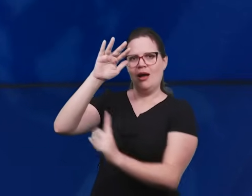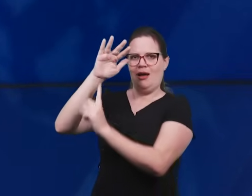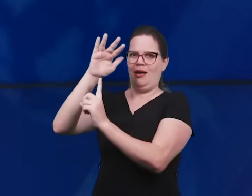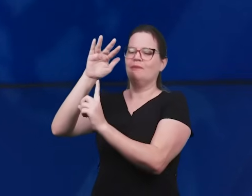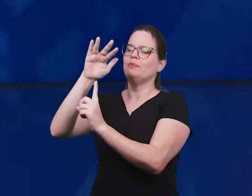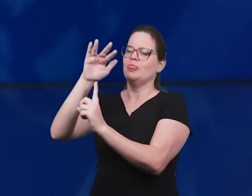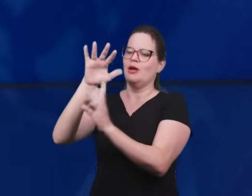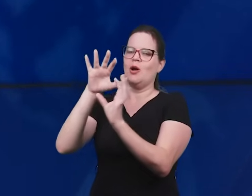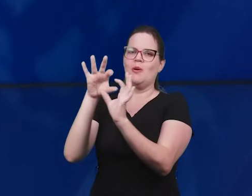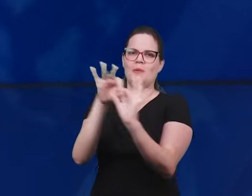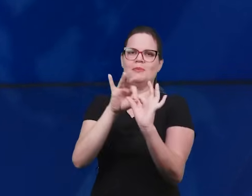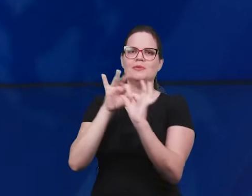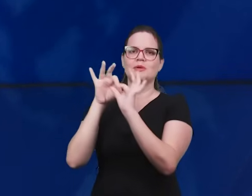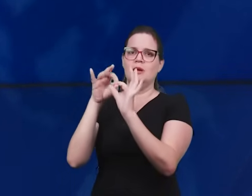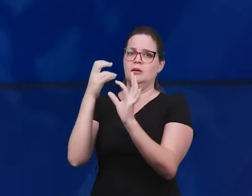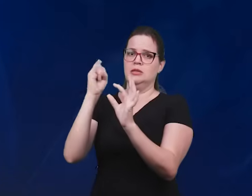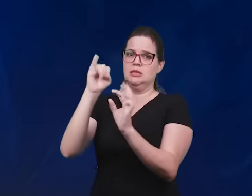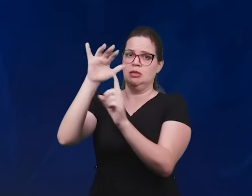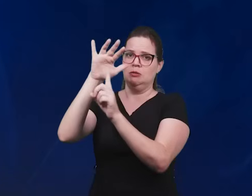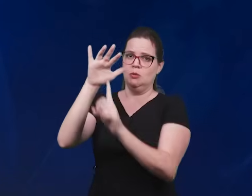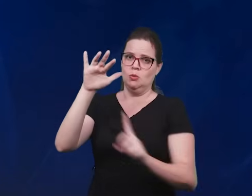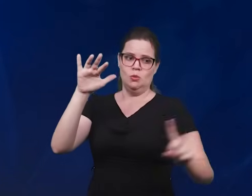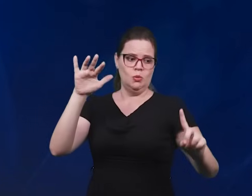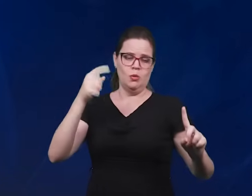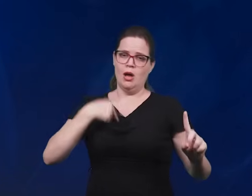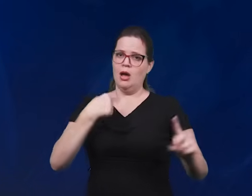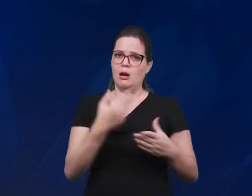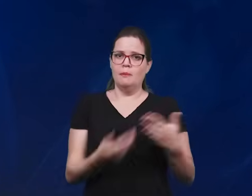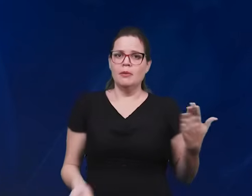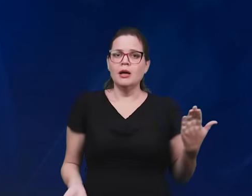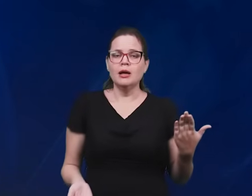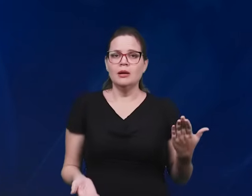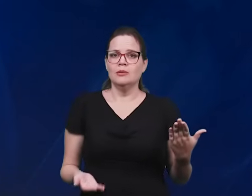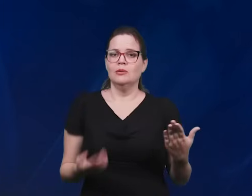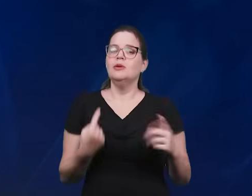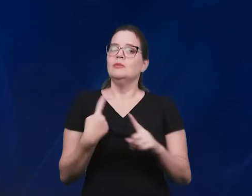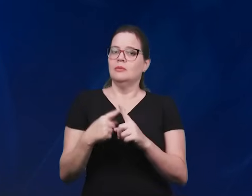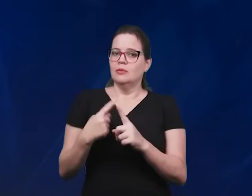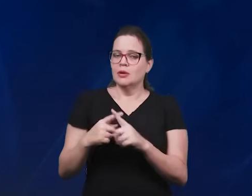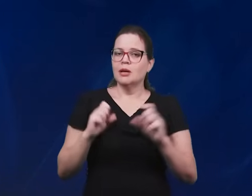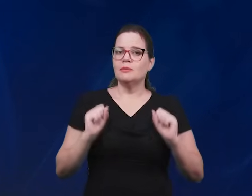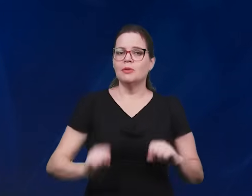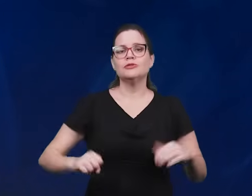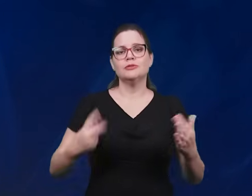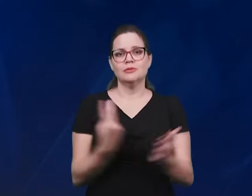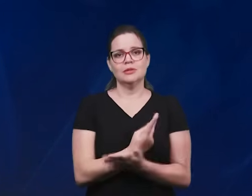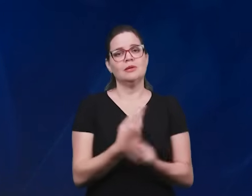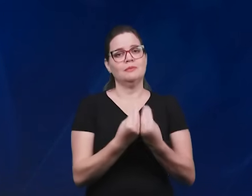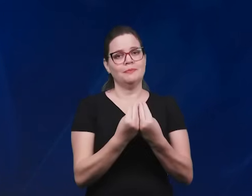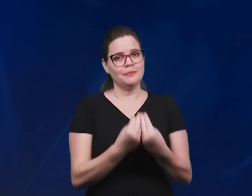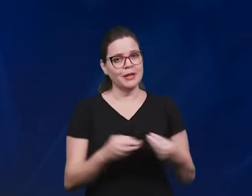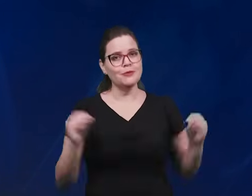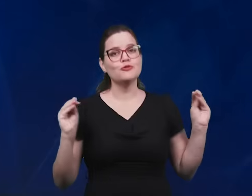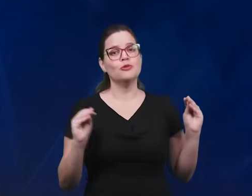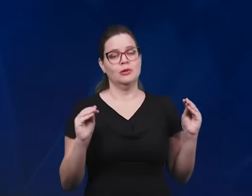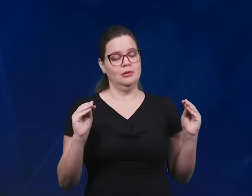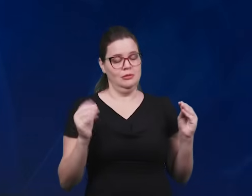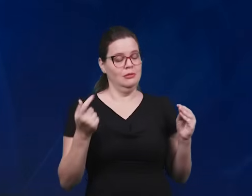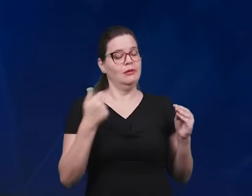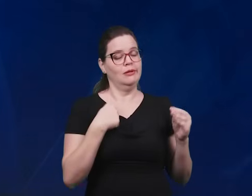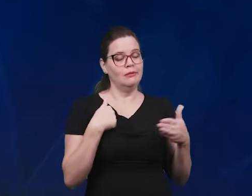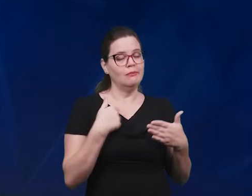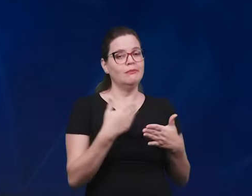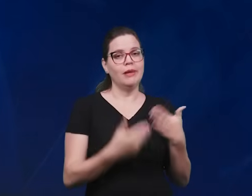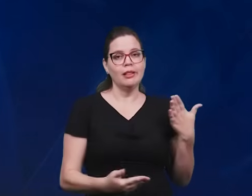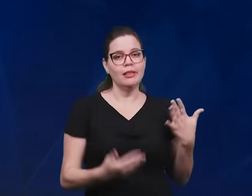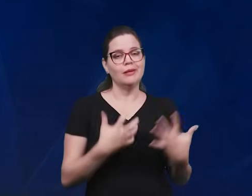plena comunhão com Deus. Todavia, a ausência dessa comunhão com Deus pode levar à derrota e